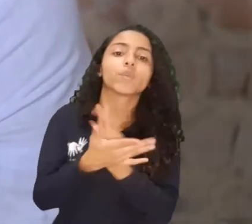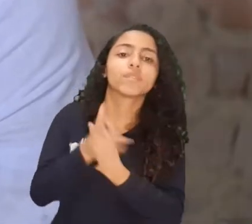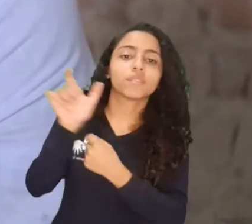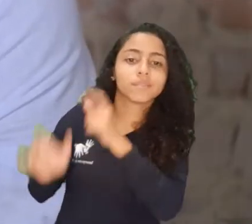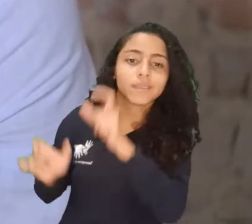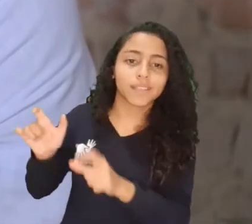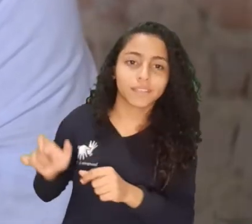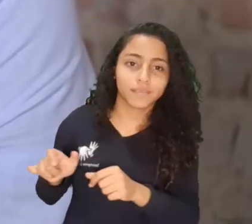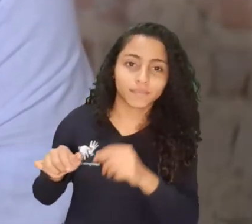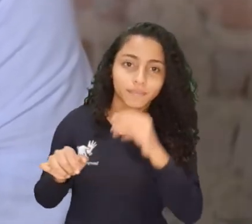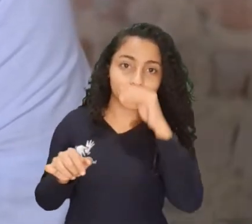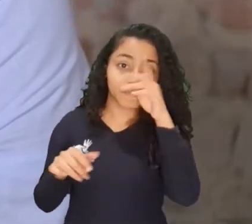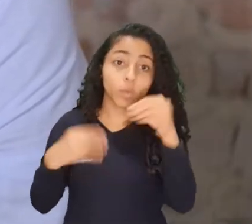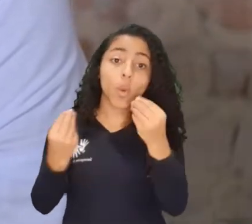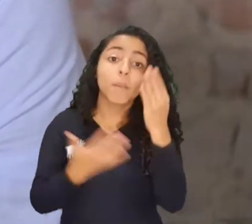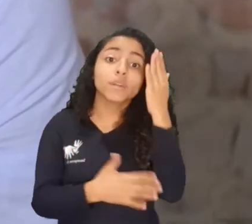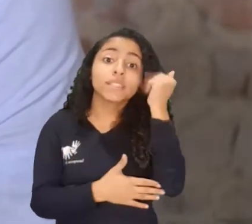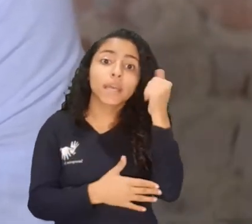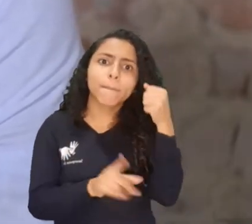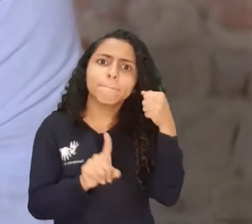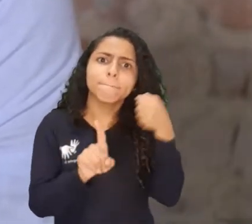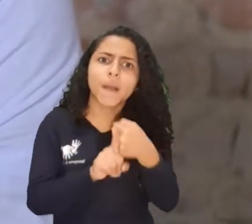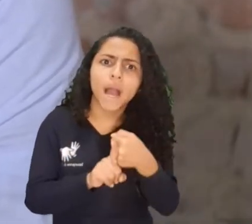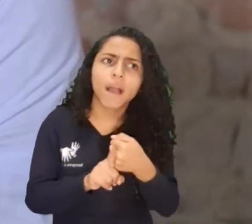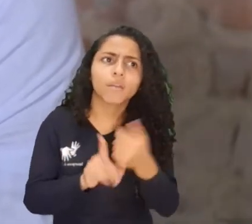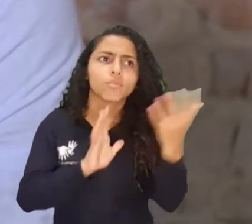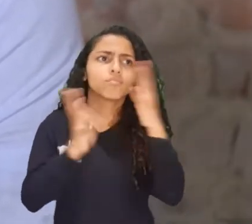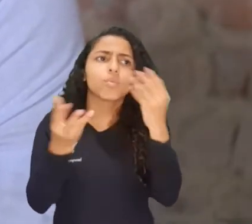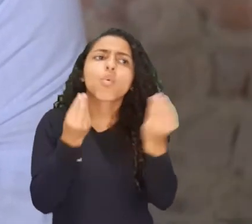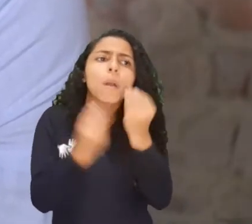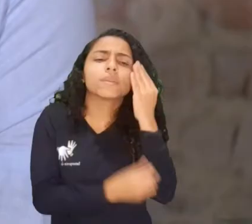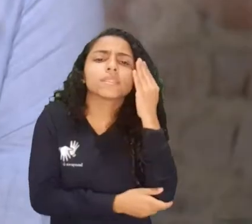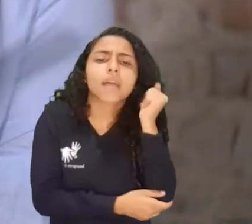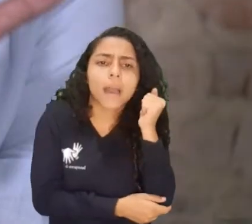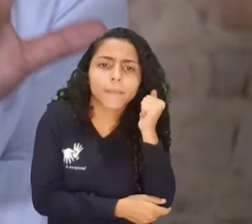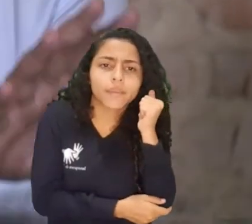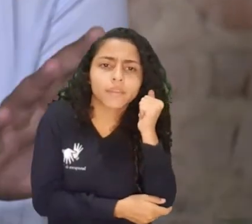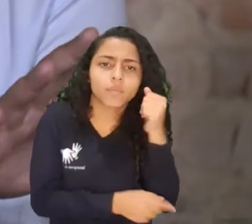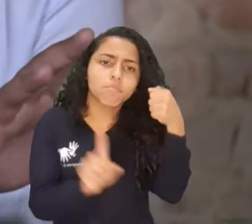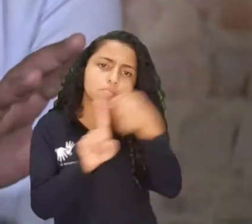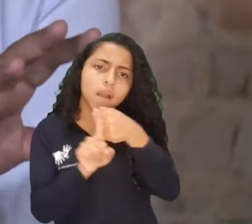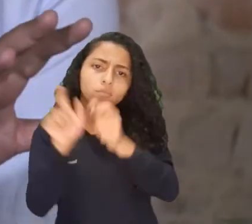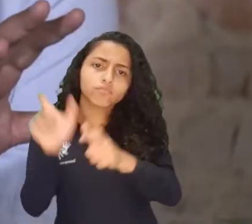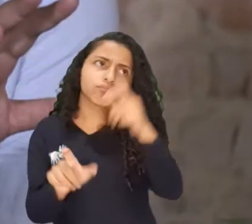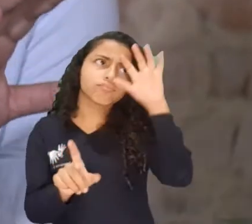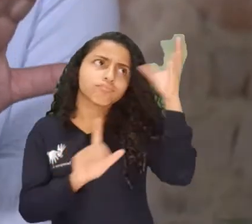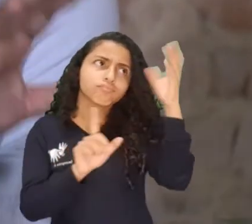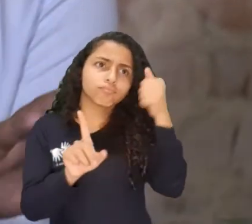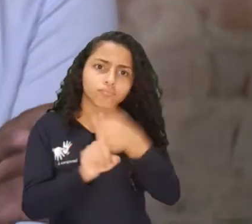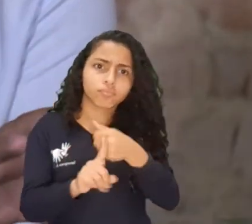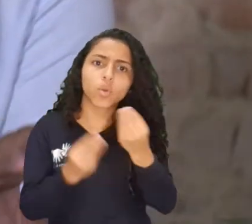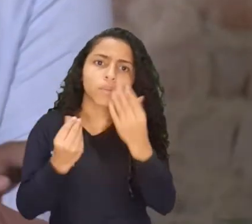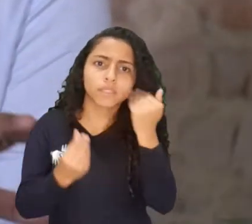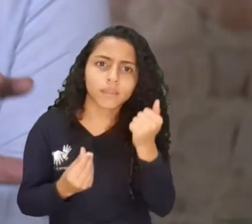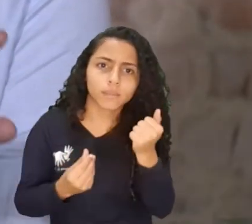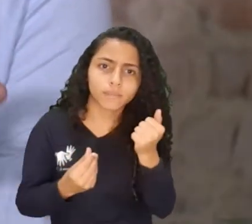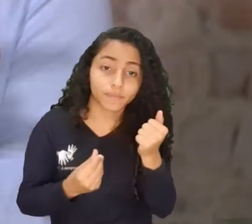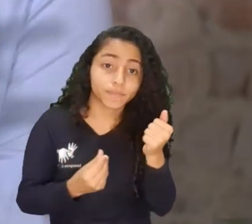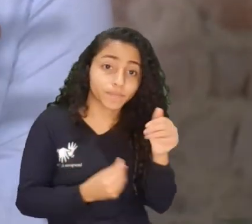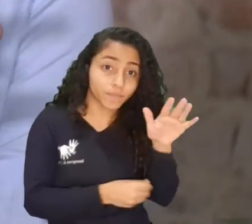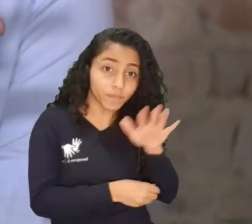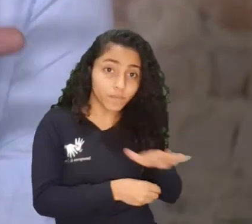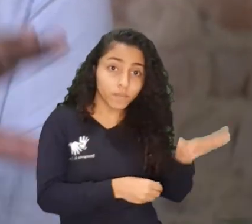sei o impacto que a mudança climática pode ter sobre as espécies? A parte do que diz respeito à biologia